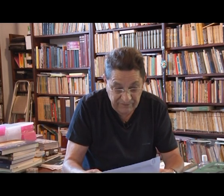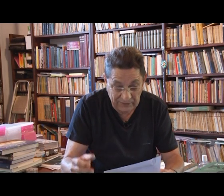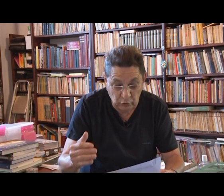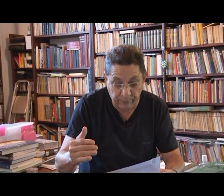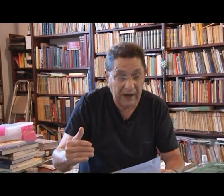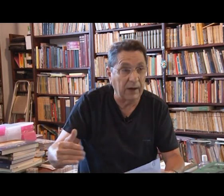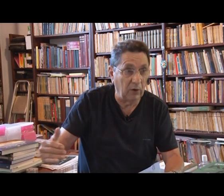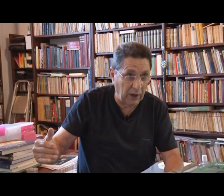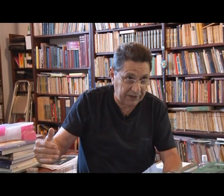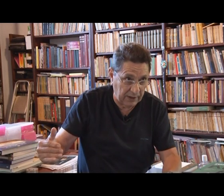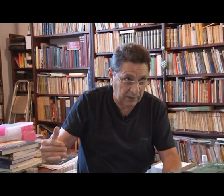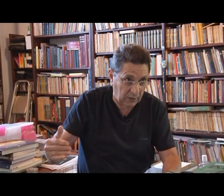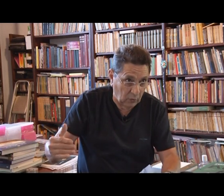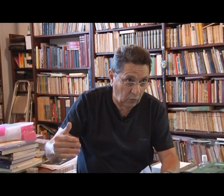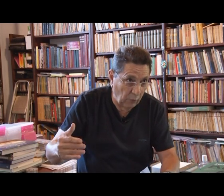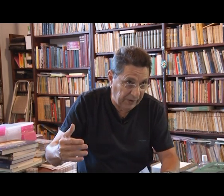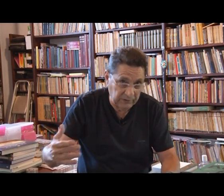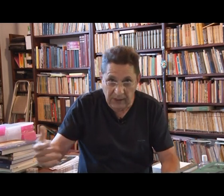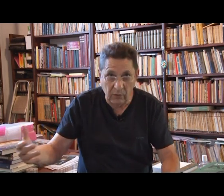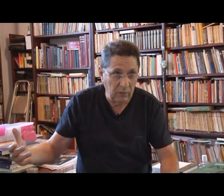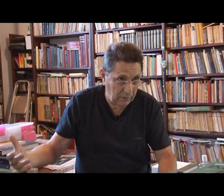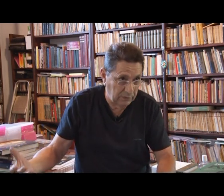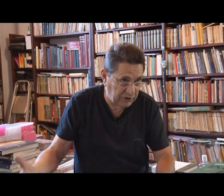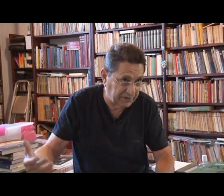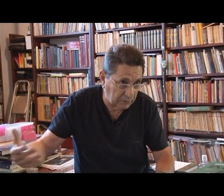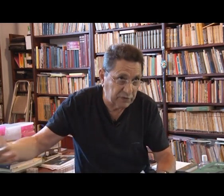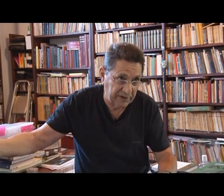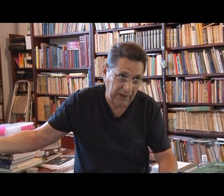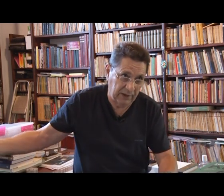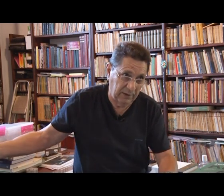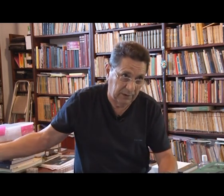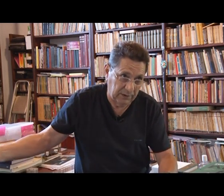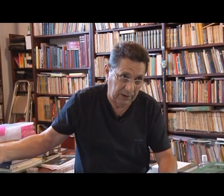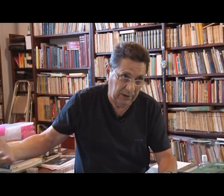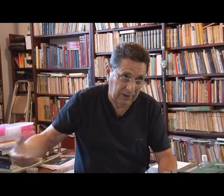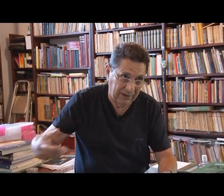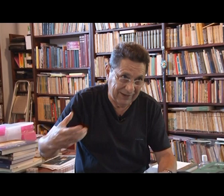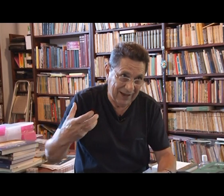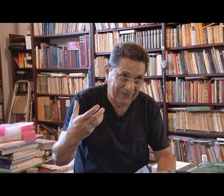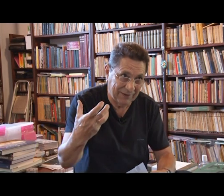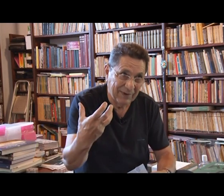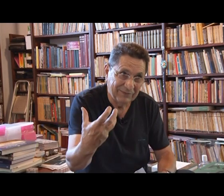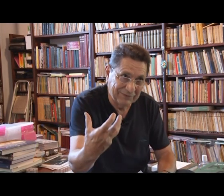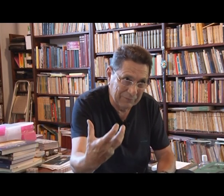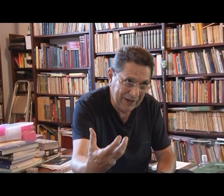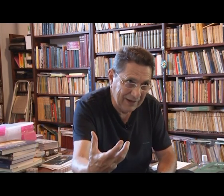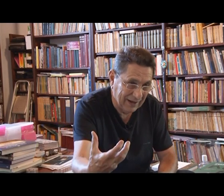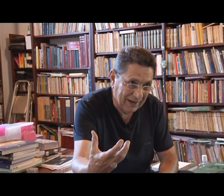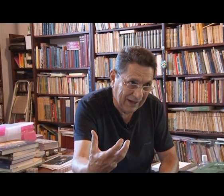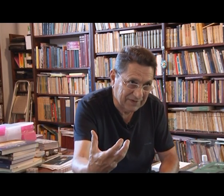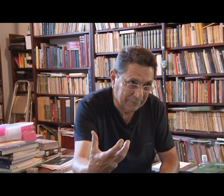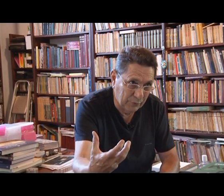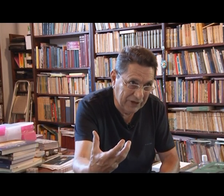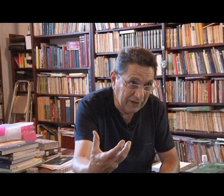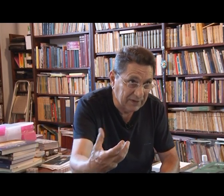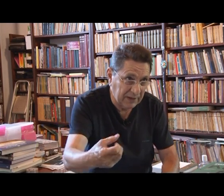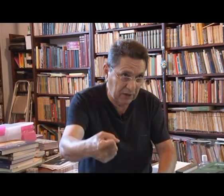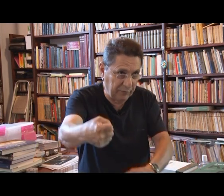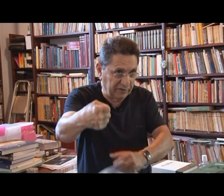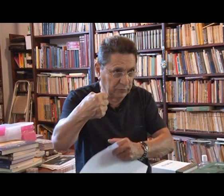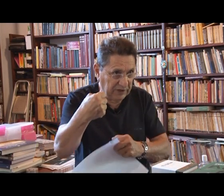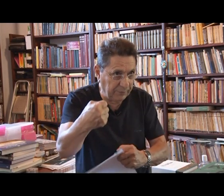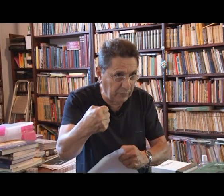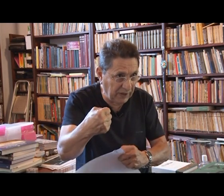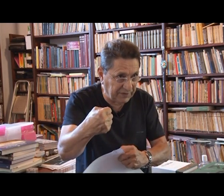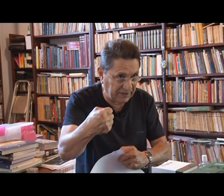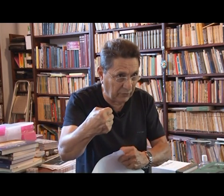vão levando para a glória o pendão de São José, né, que é também essa pureza e